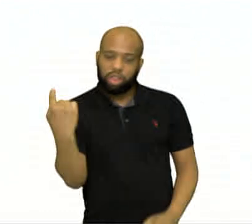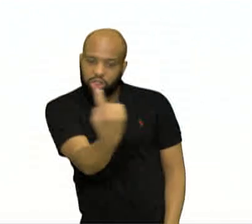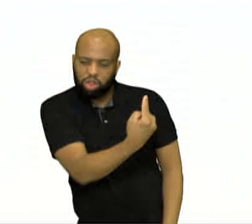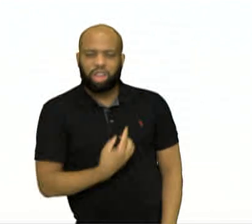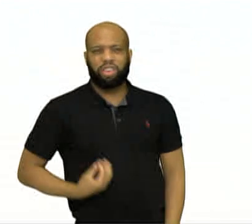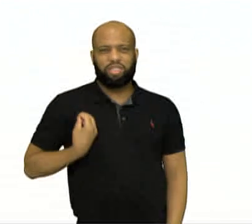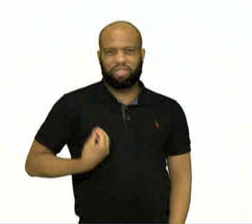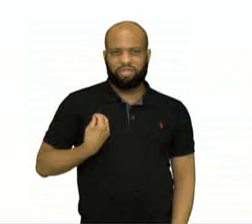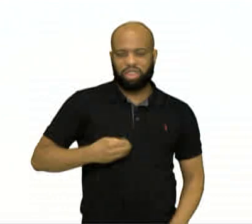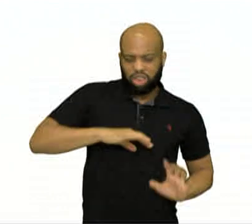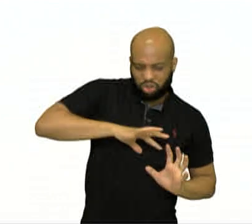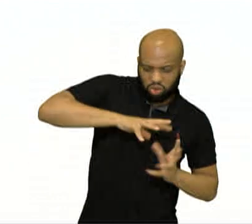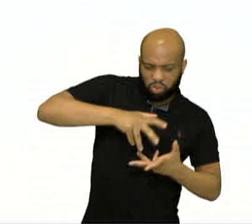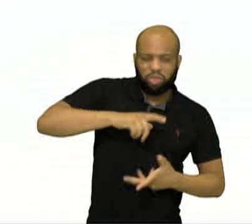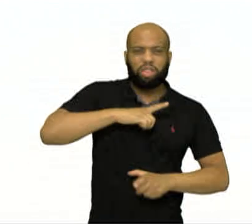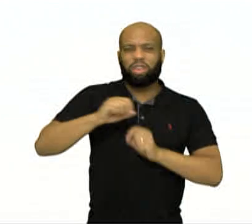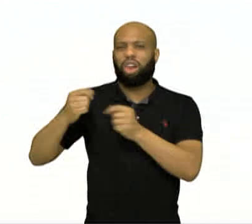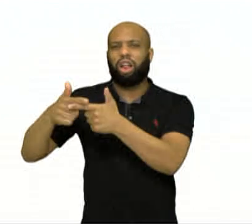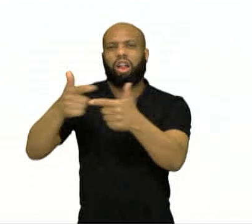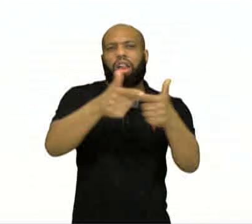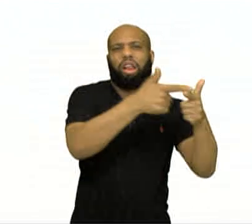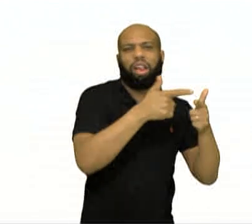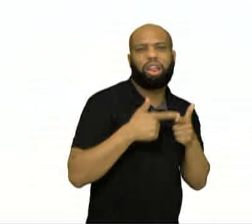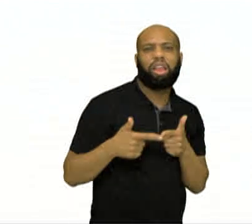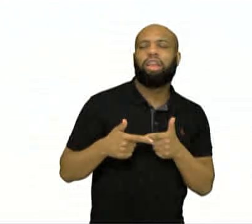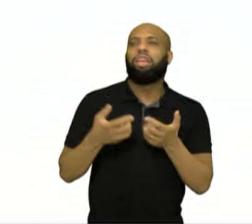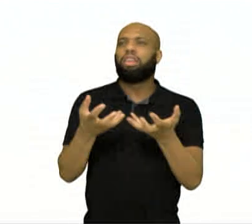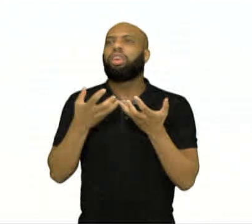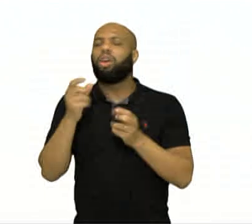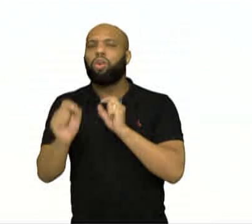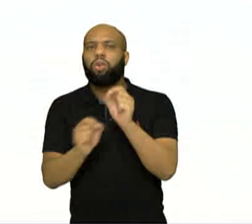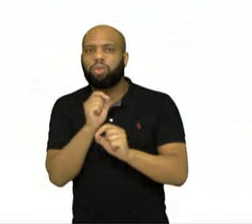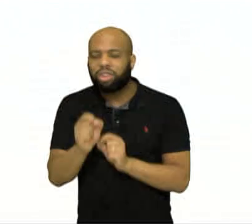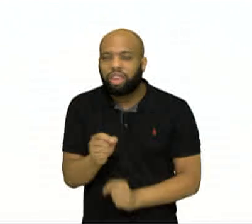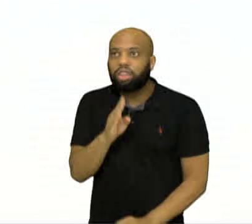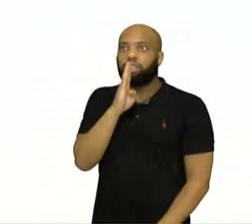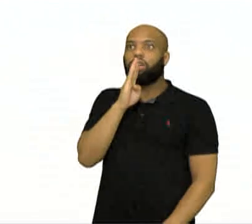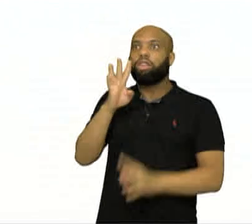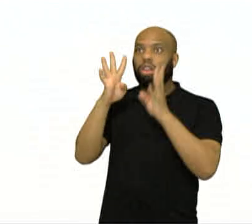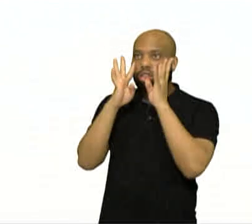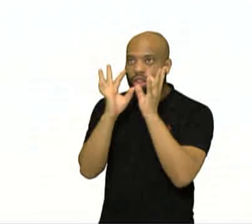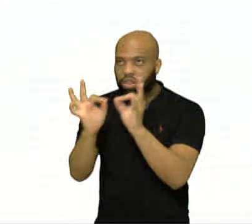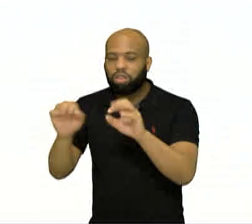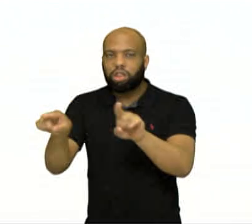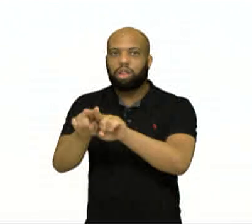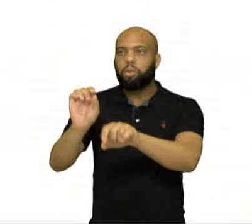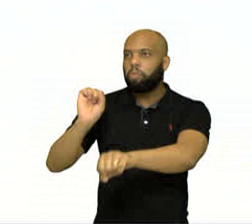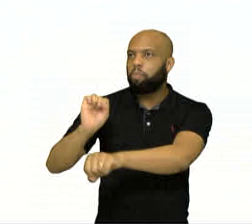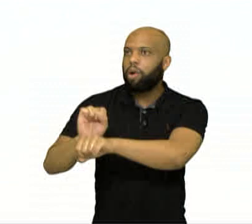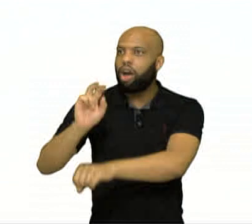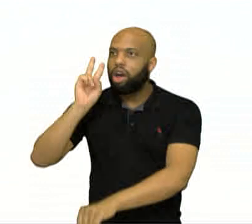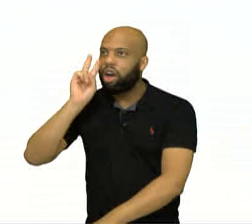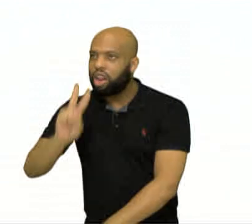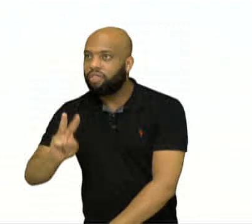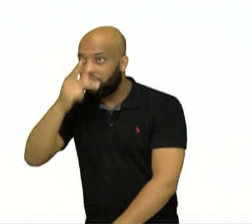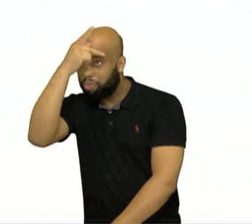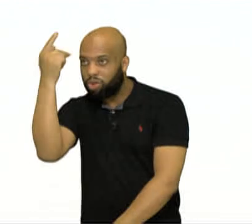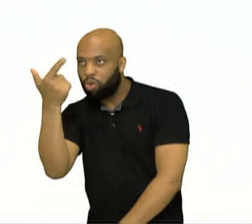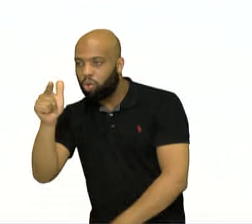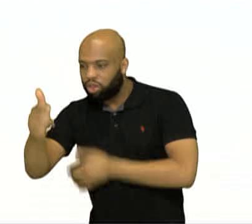ruído. Precisamos cada vez mais de silêncio. Precisamos cada vez mais de parar para escutar o